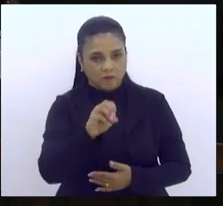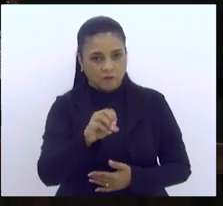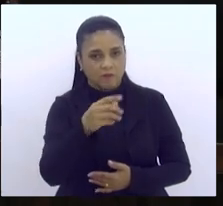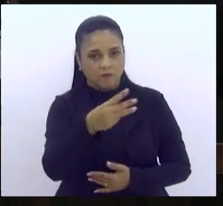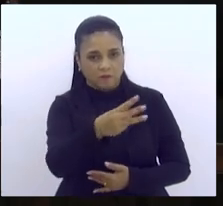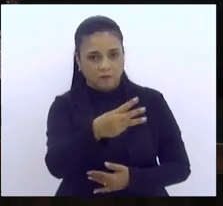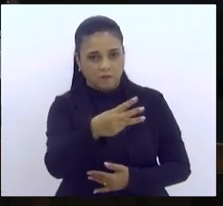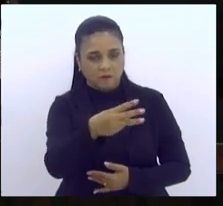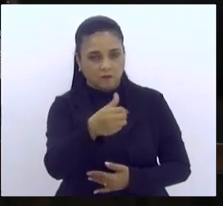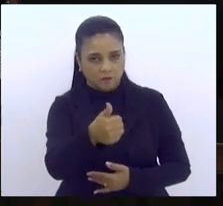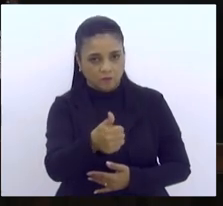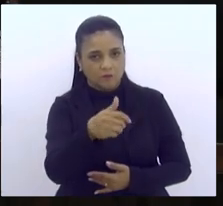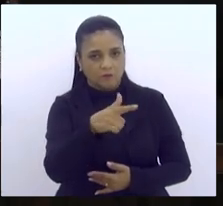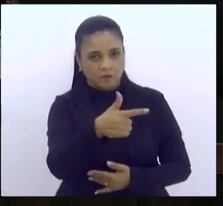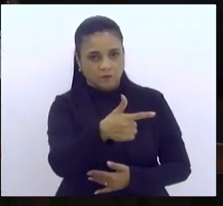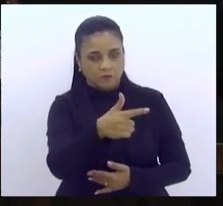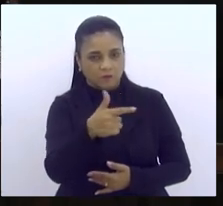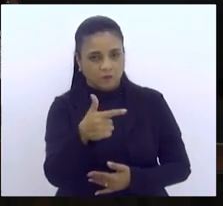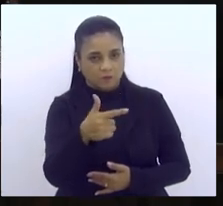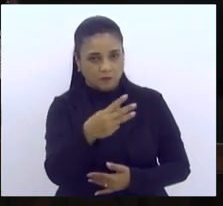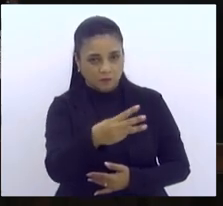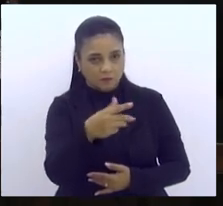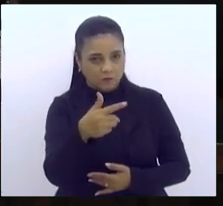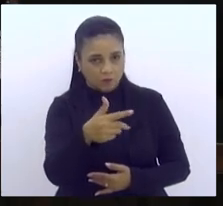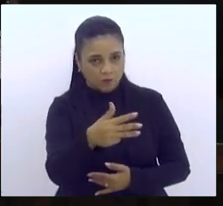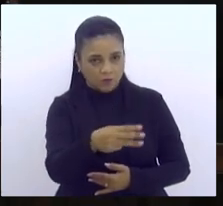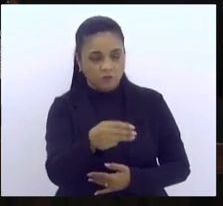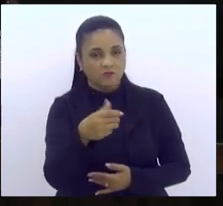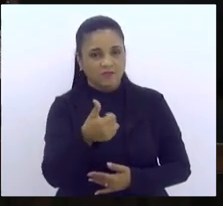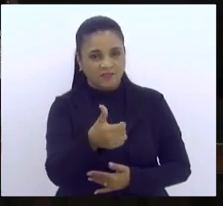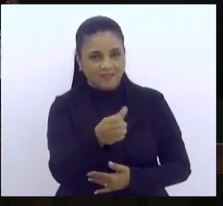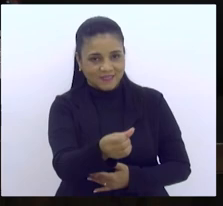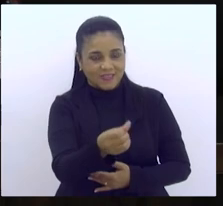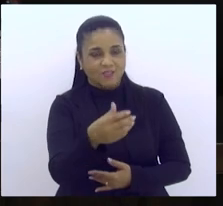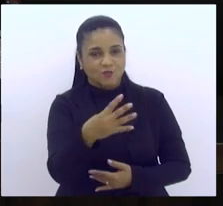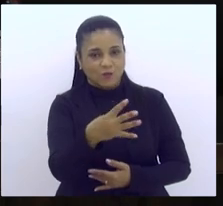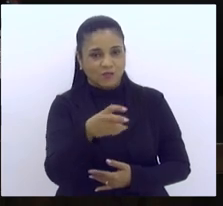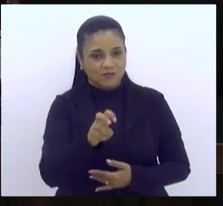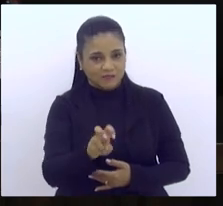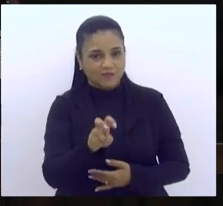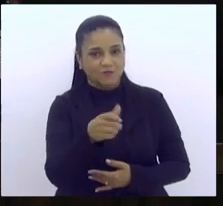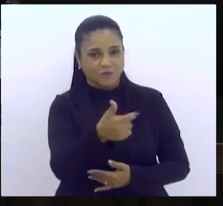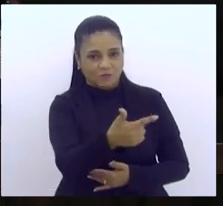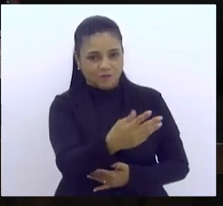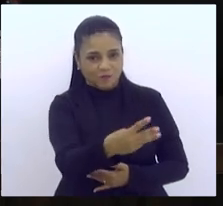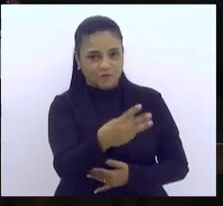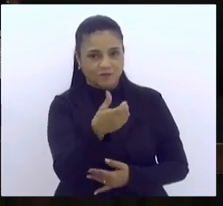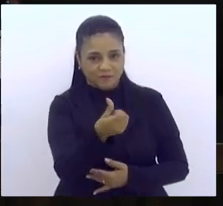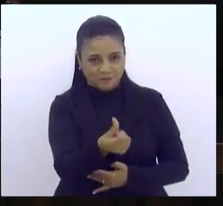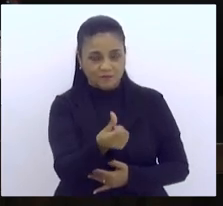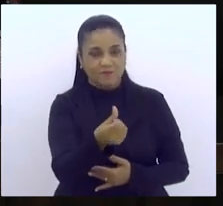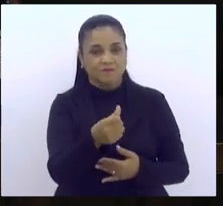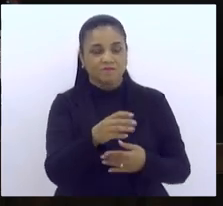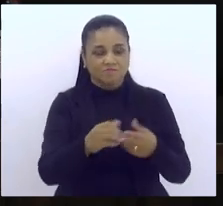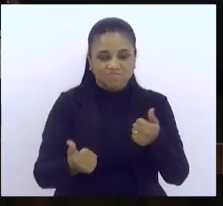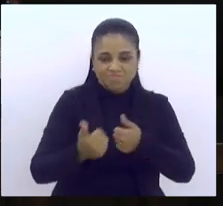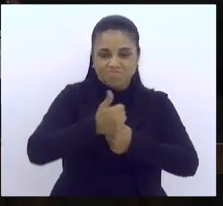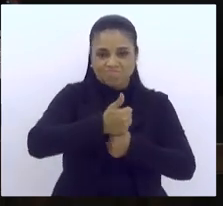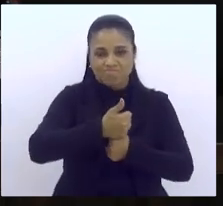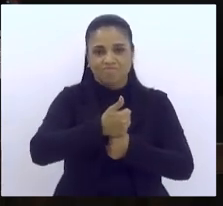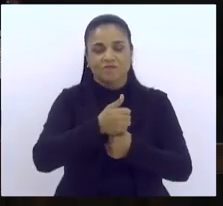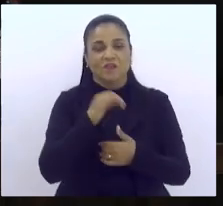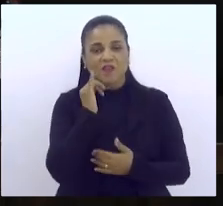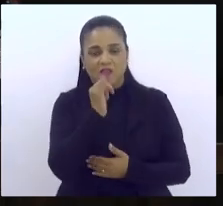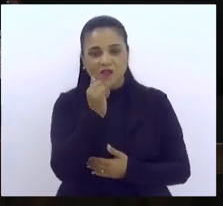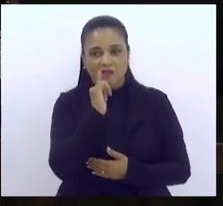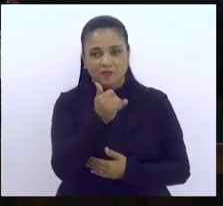31, 32, 35, 36, 40, 45 e 46, concluindo por substitutivo.